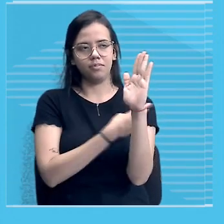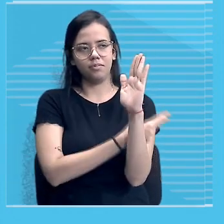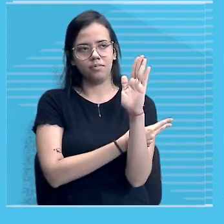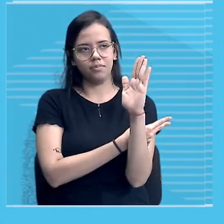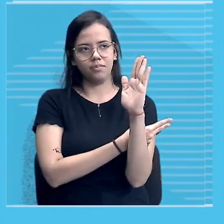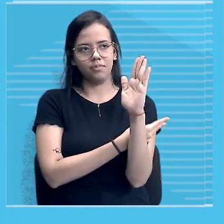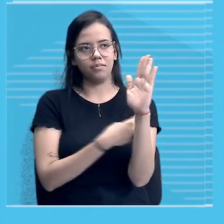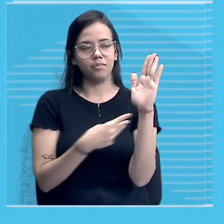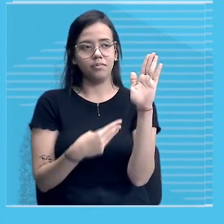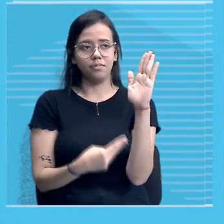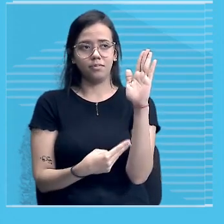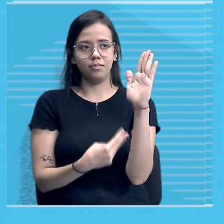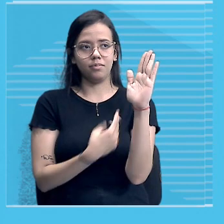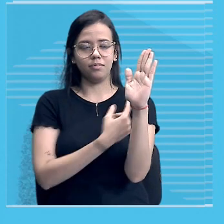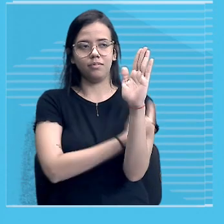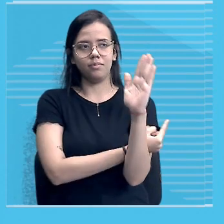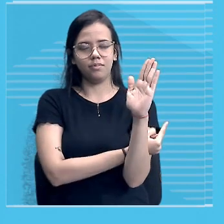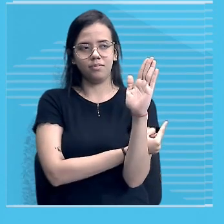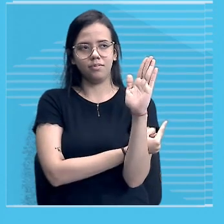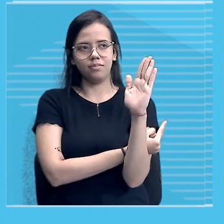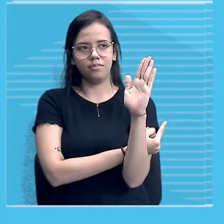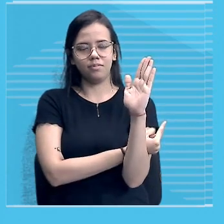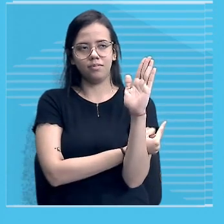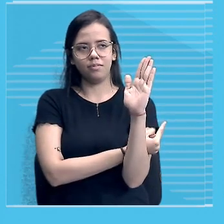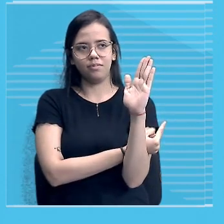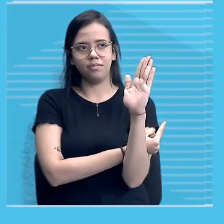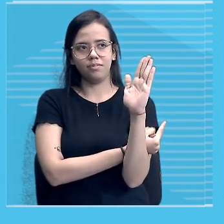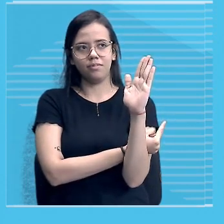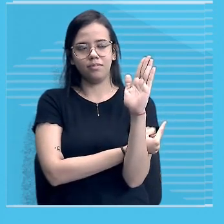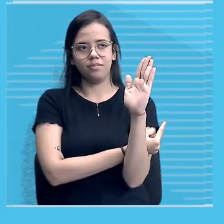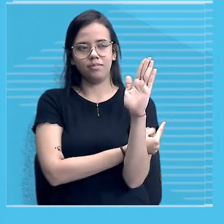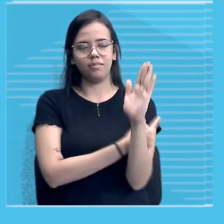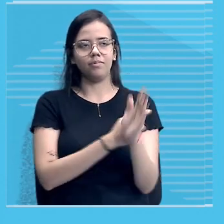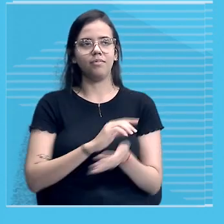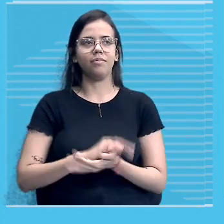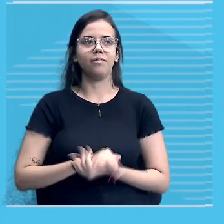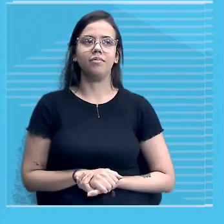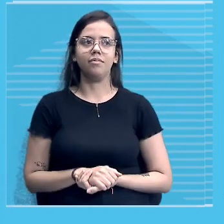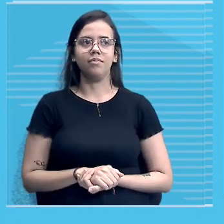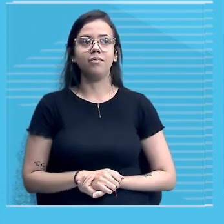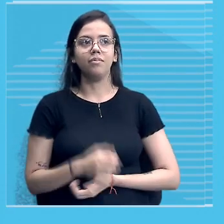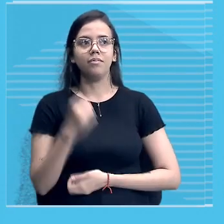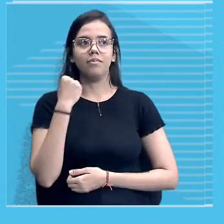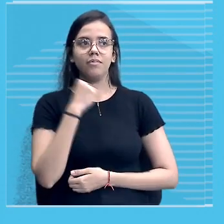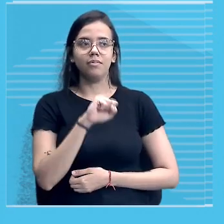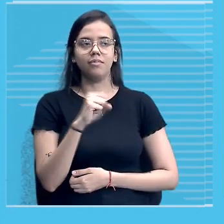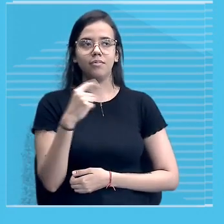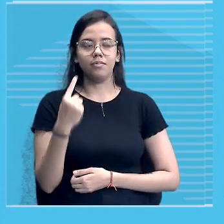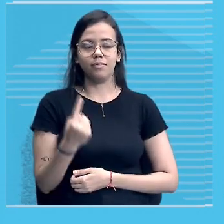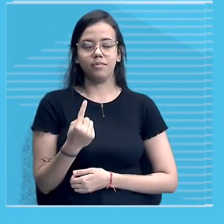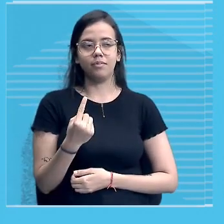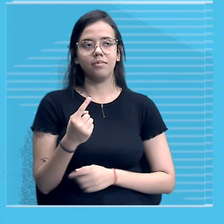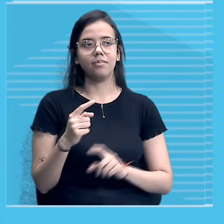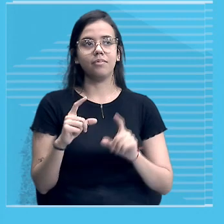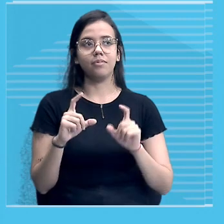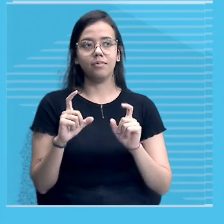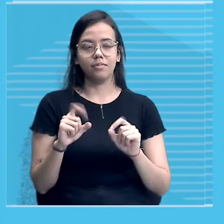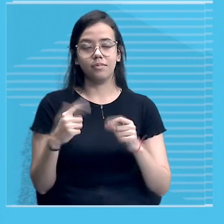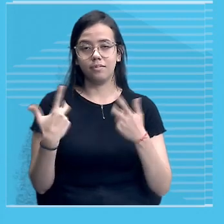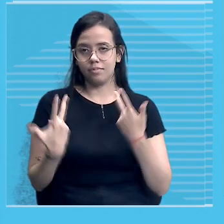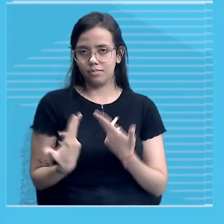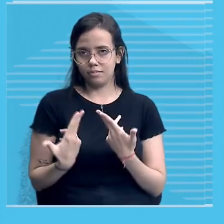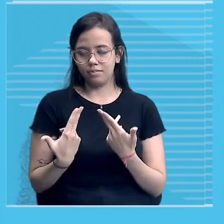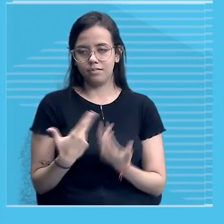três que é 3 que eu vou dividir por três que é um Olha aí ontem 81 nada mais é do